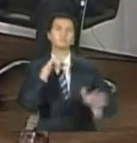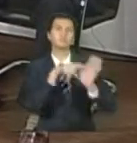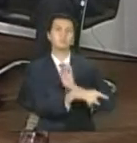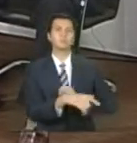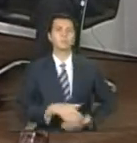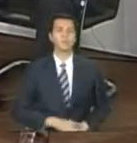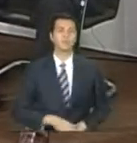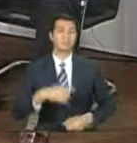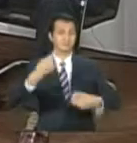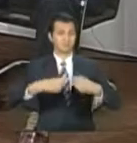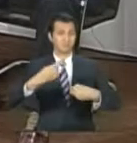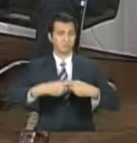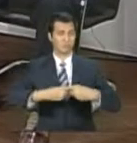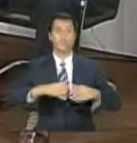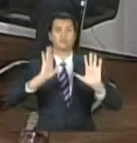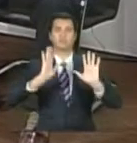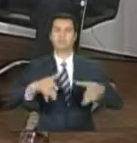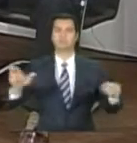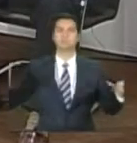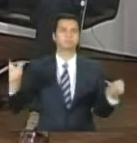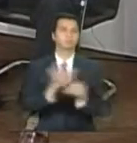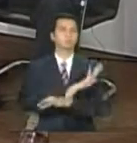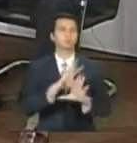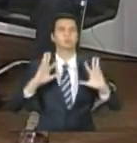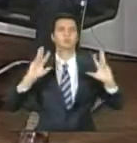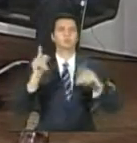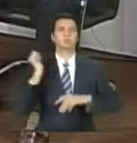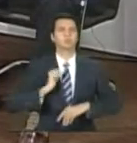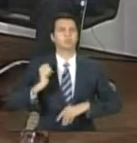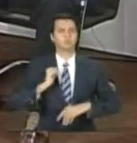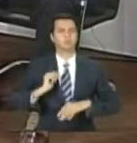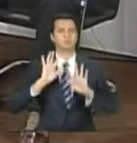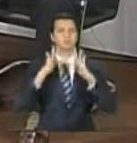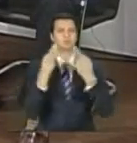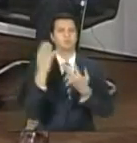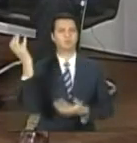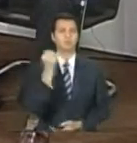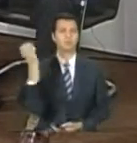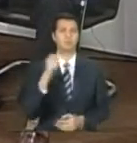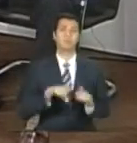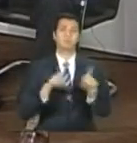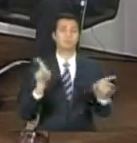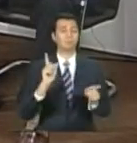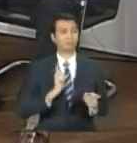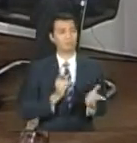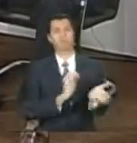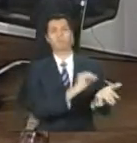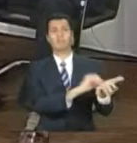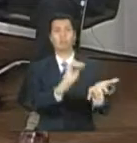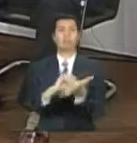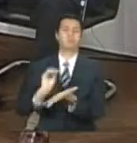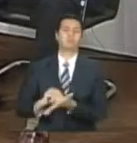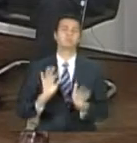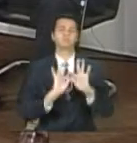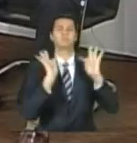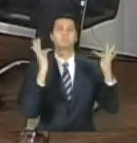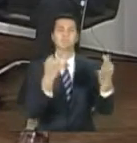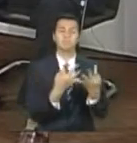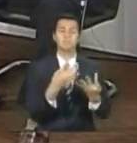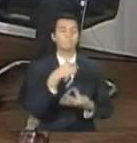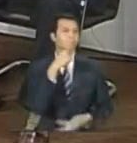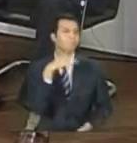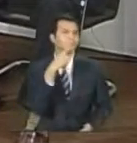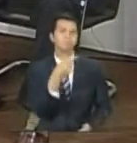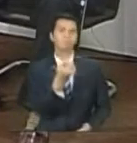de benefícios do programa Bolsa Família serem pagos, o que fazer com as demais famílias que têm esse perfil, mas